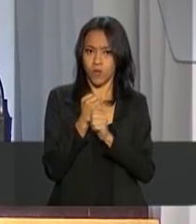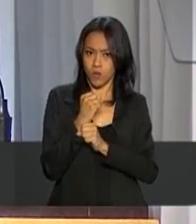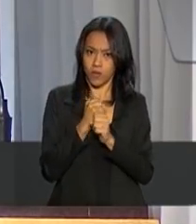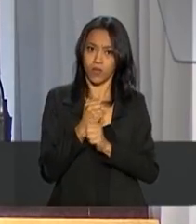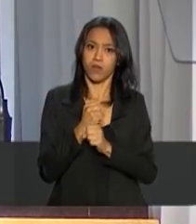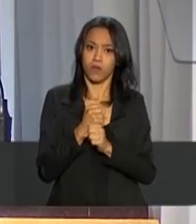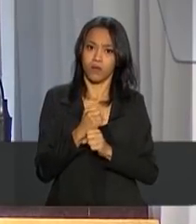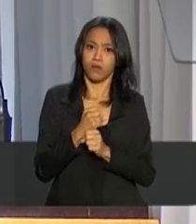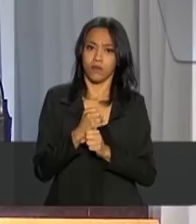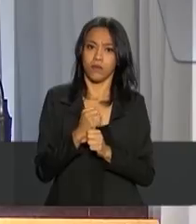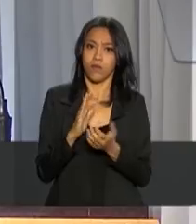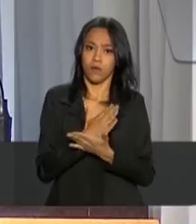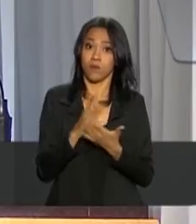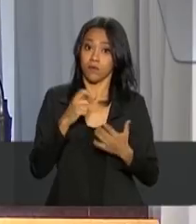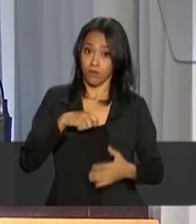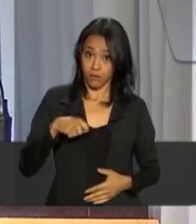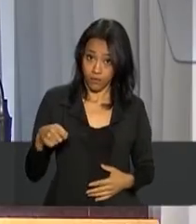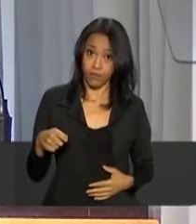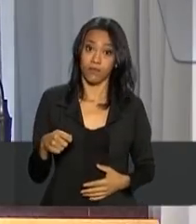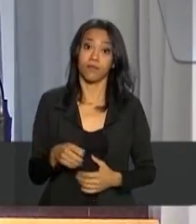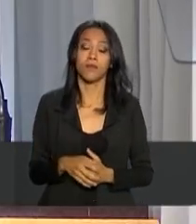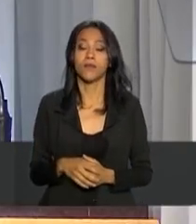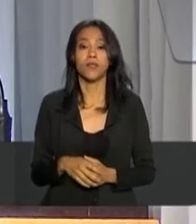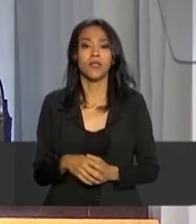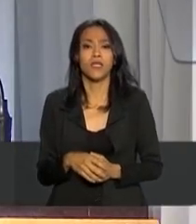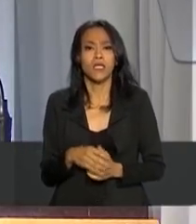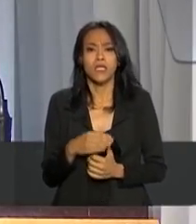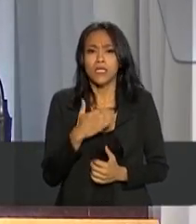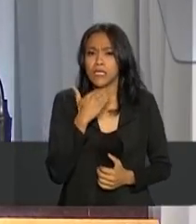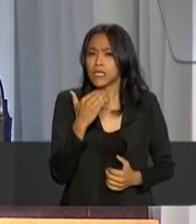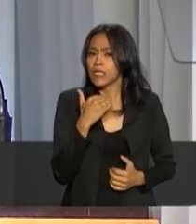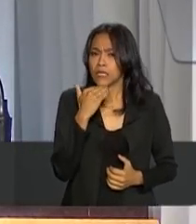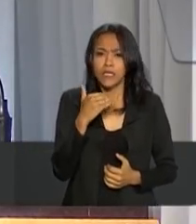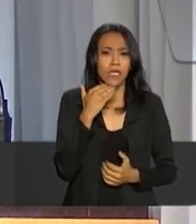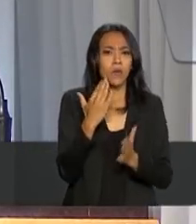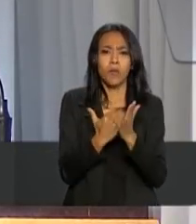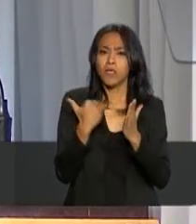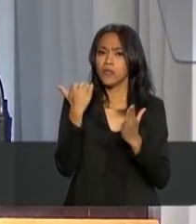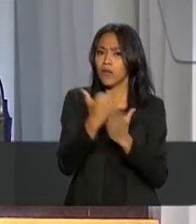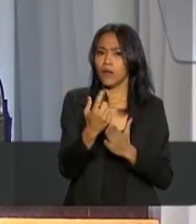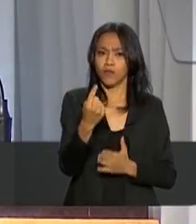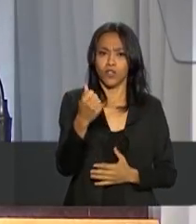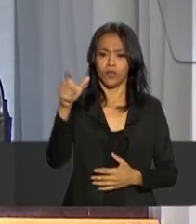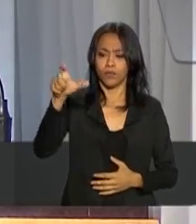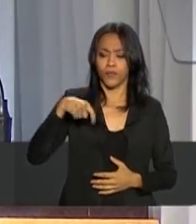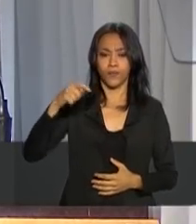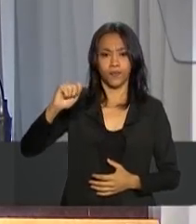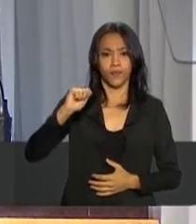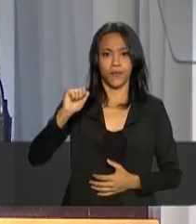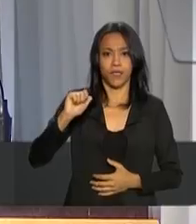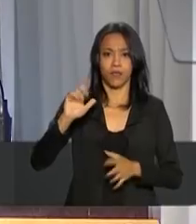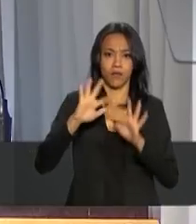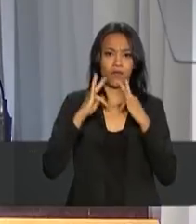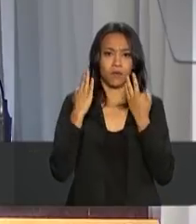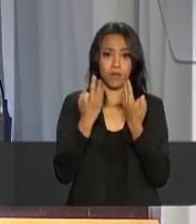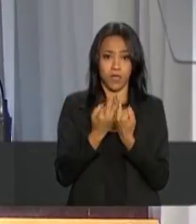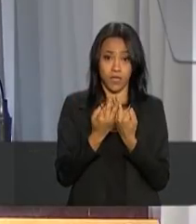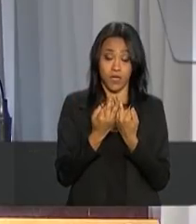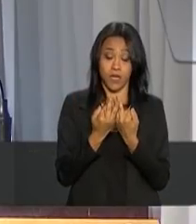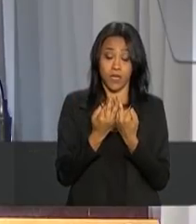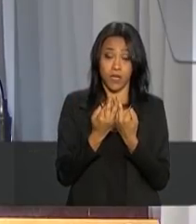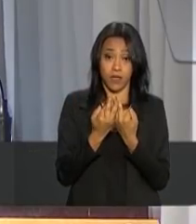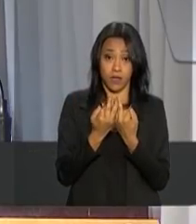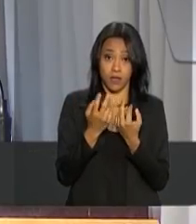que não se aumentava o chamado Bolsa Família, não é? E veja que os governos, em geral,